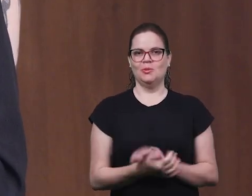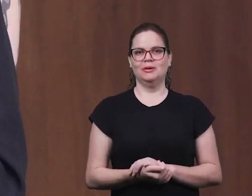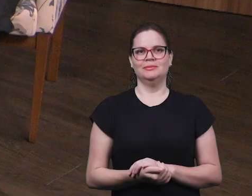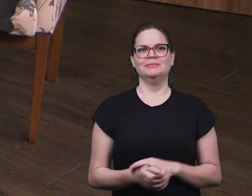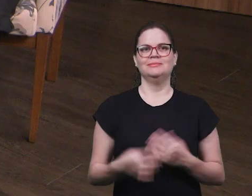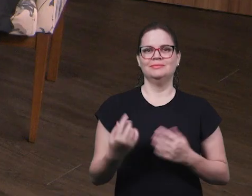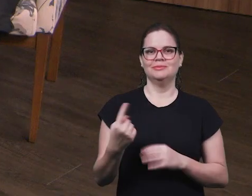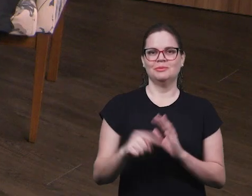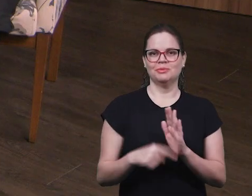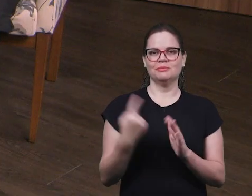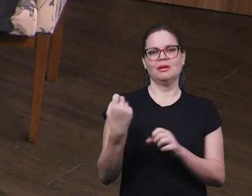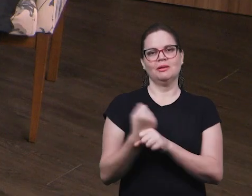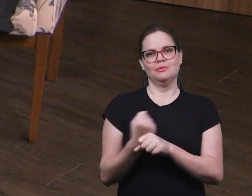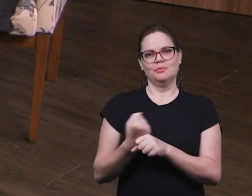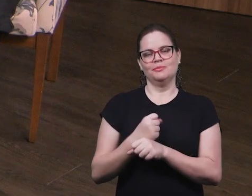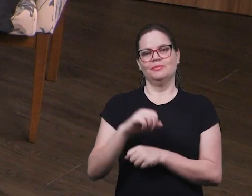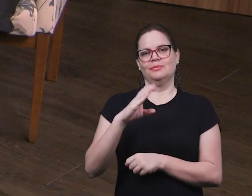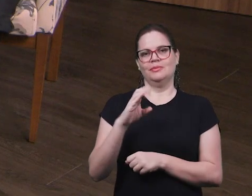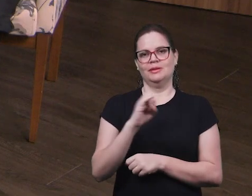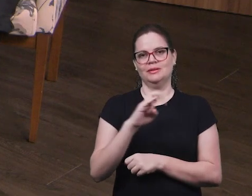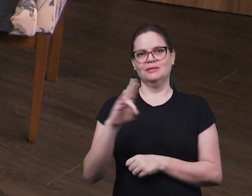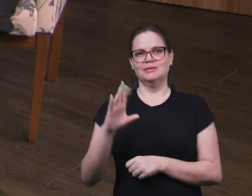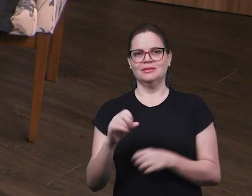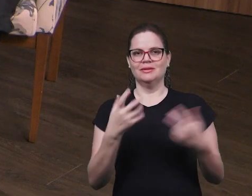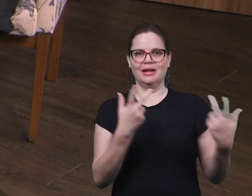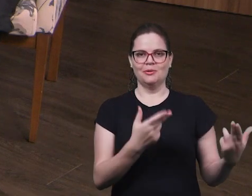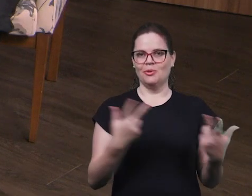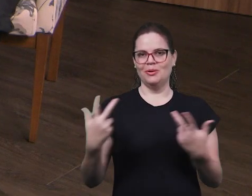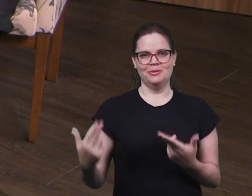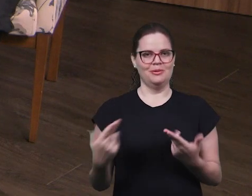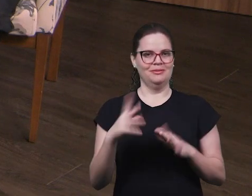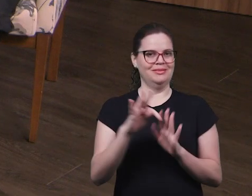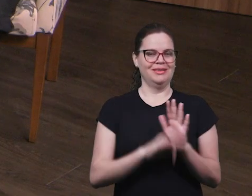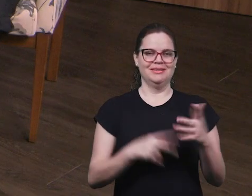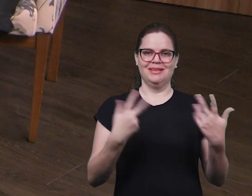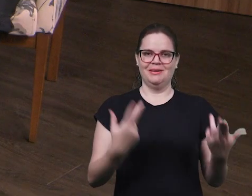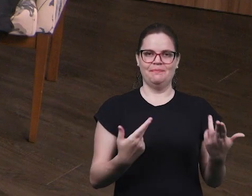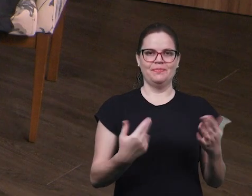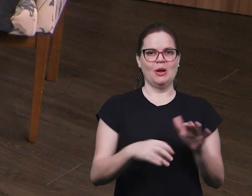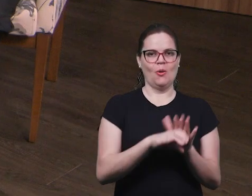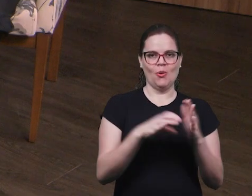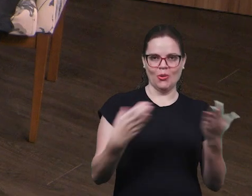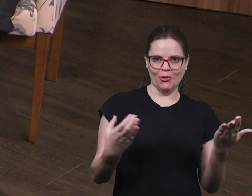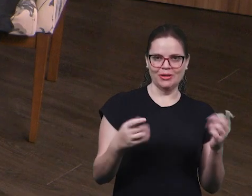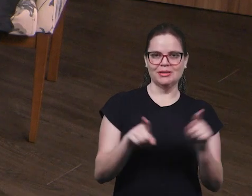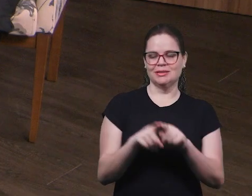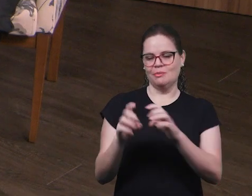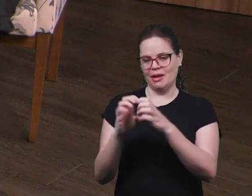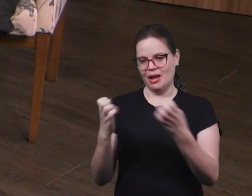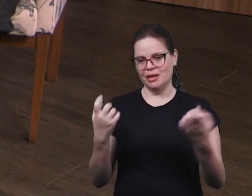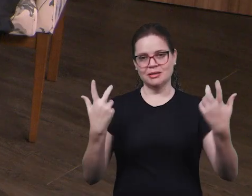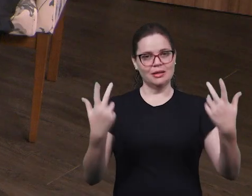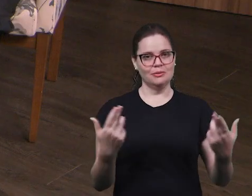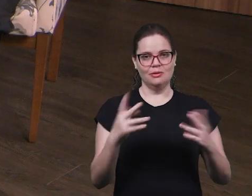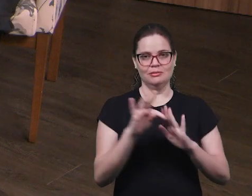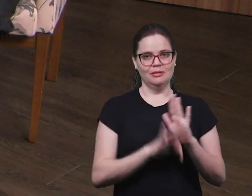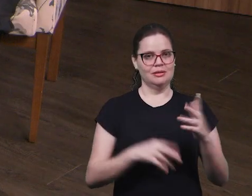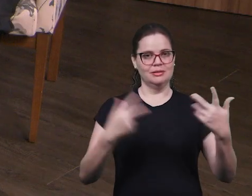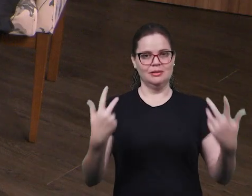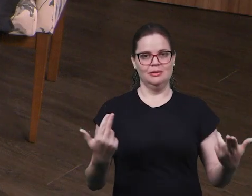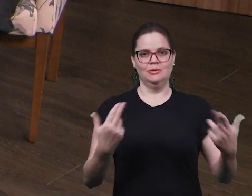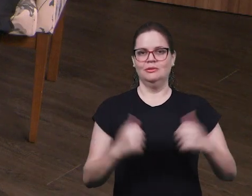primeiro ano de Ciro, rei da Pérsia. Não é? Exatamente. Então, são dois textos, é o mesmo